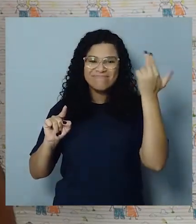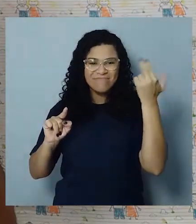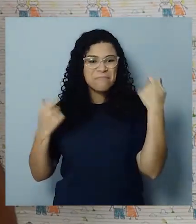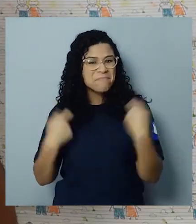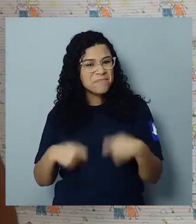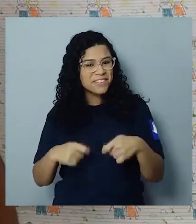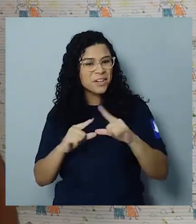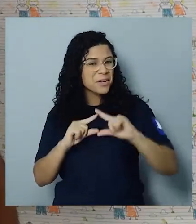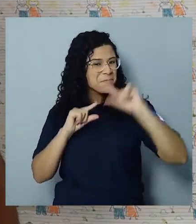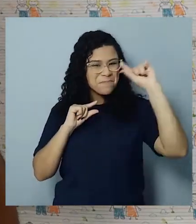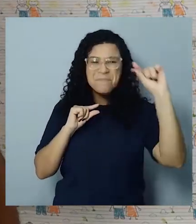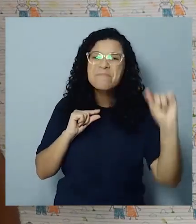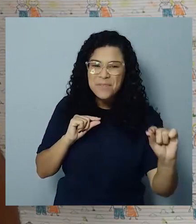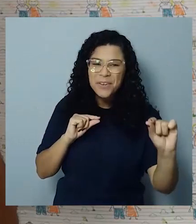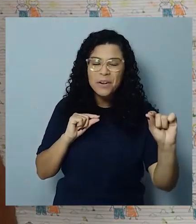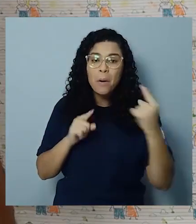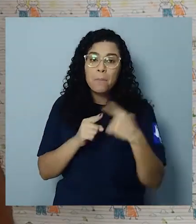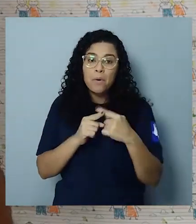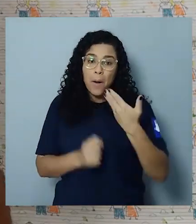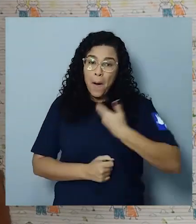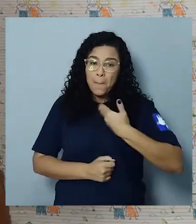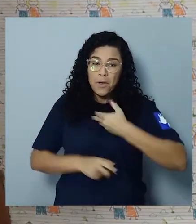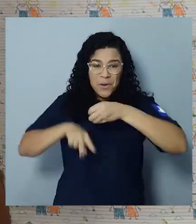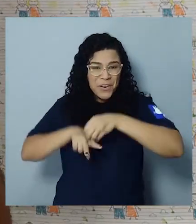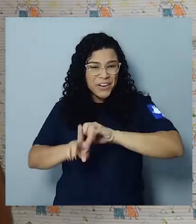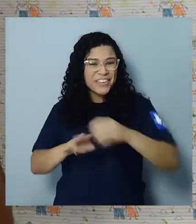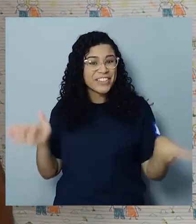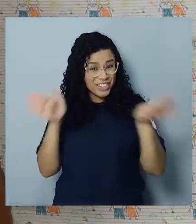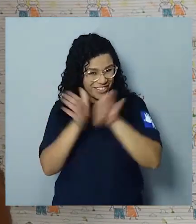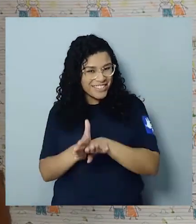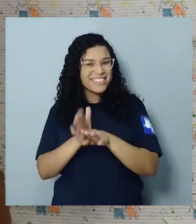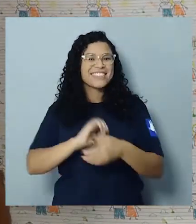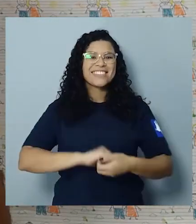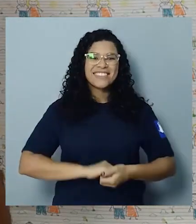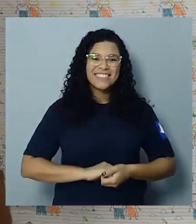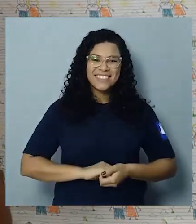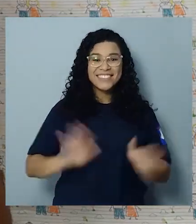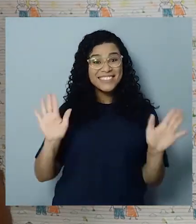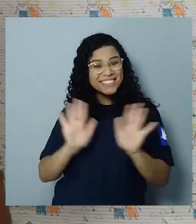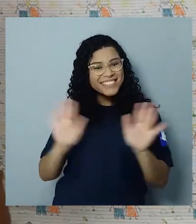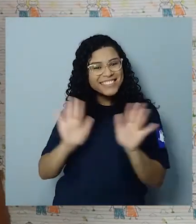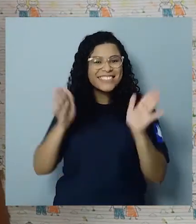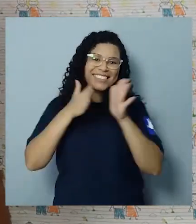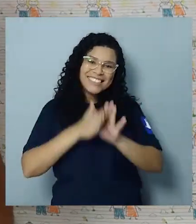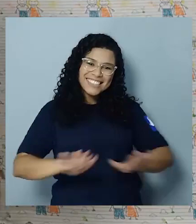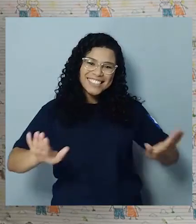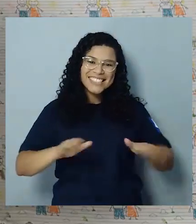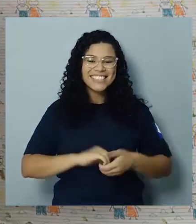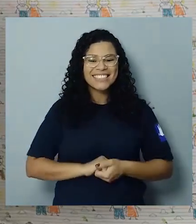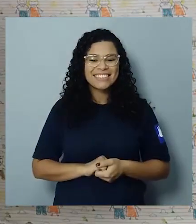com vocês mas eu preciso me mandar Porque o meu amigo cara com já vai chegar tchau